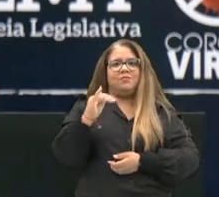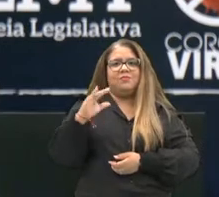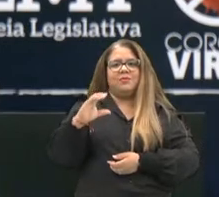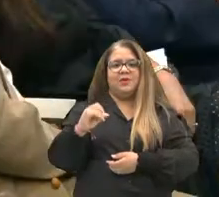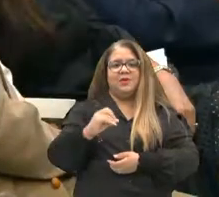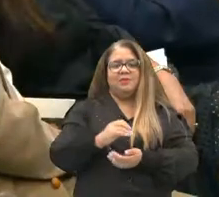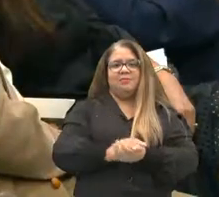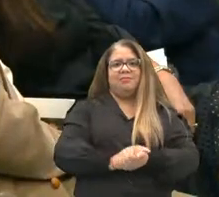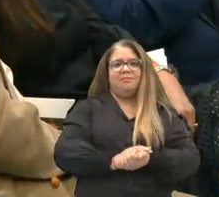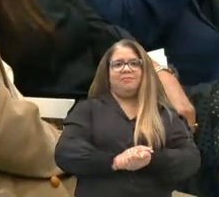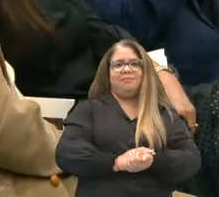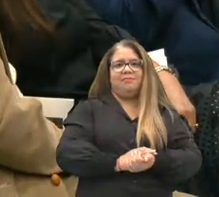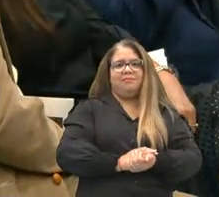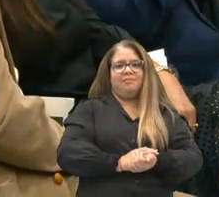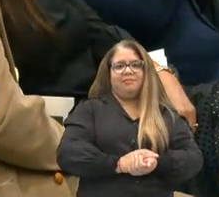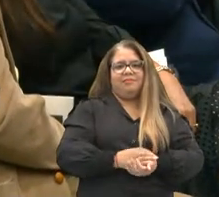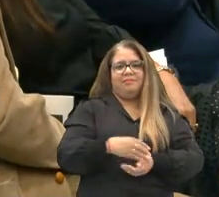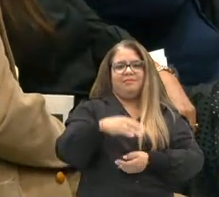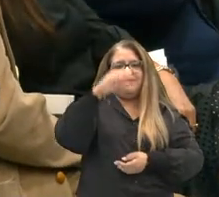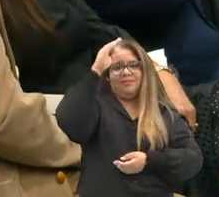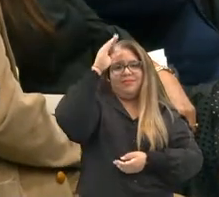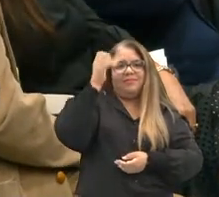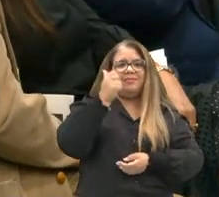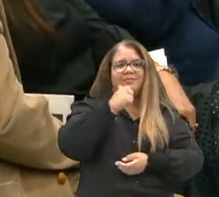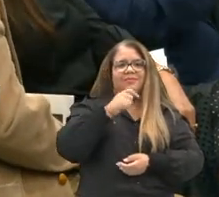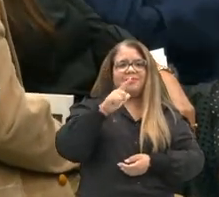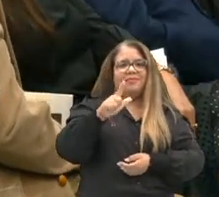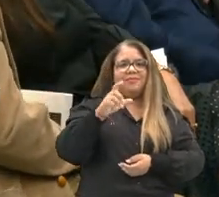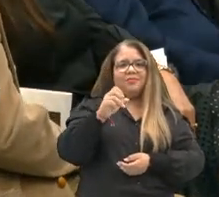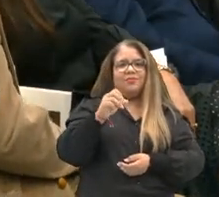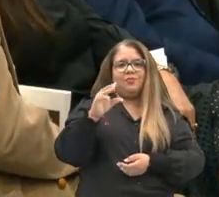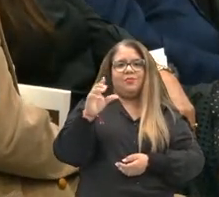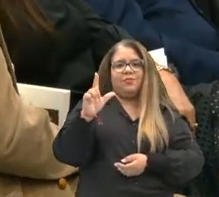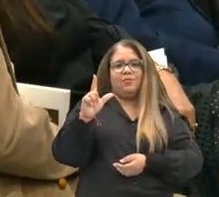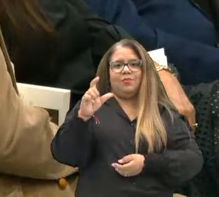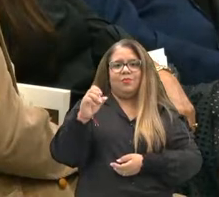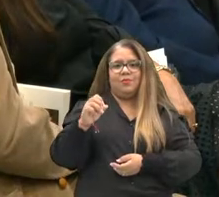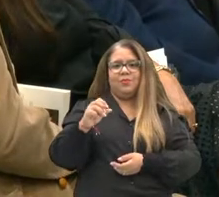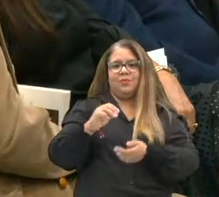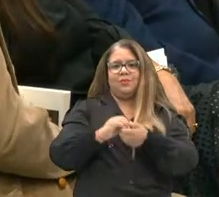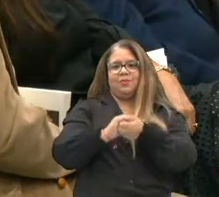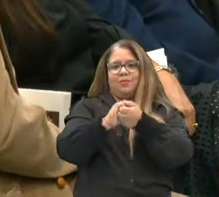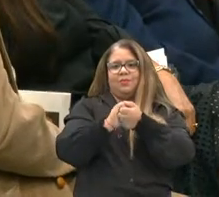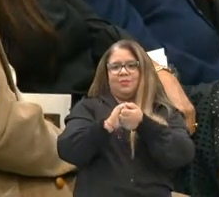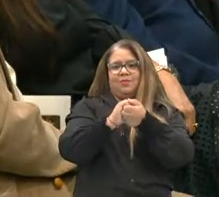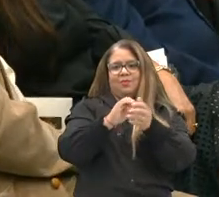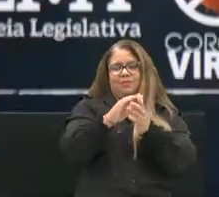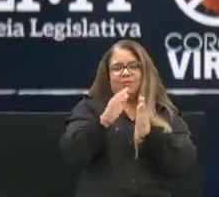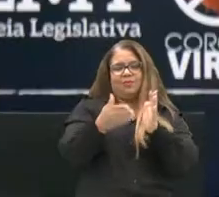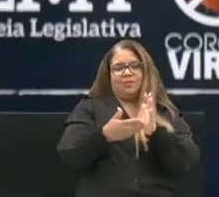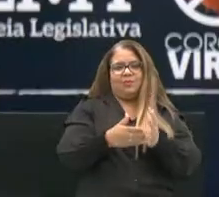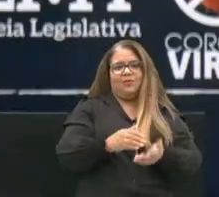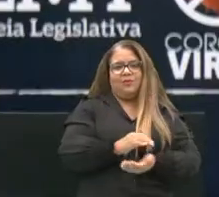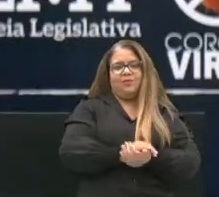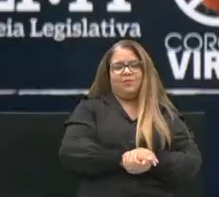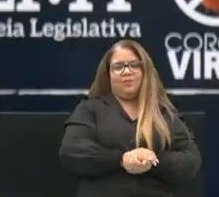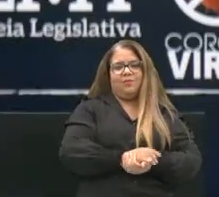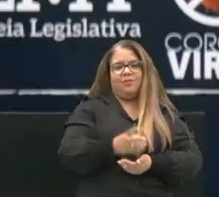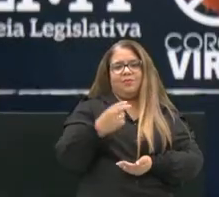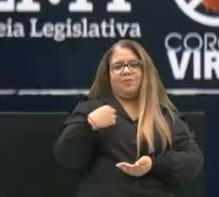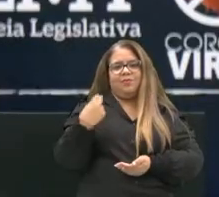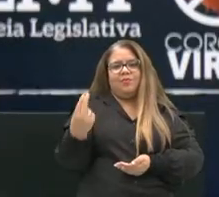que está ali também. Cumprimentar a todos. Dizer que, Júlio, para